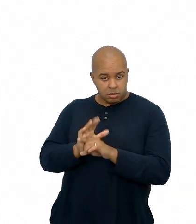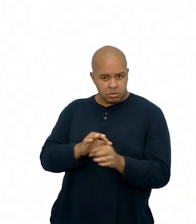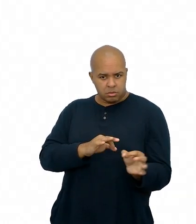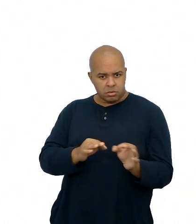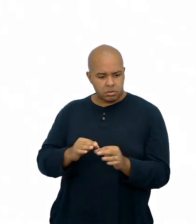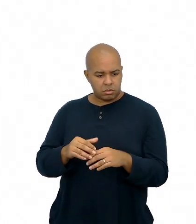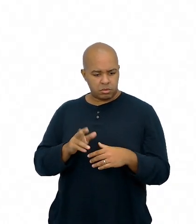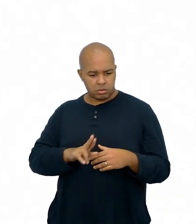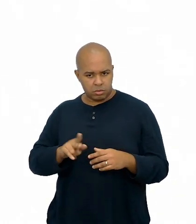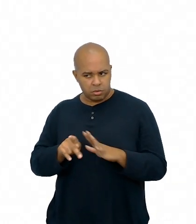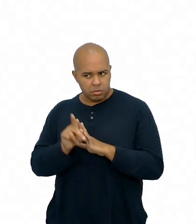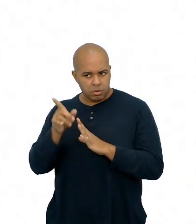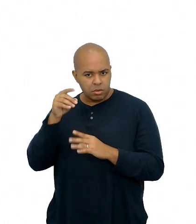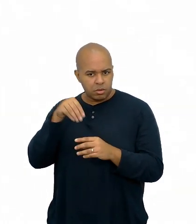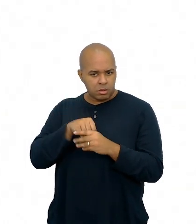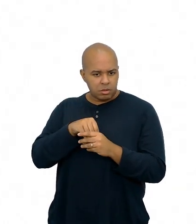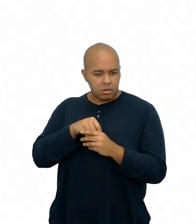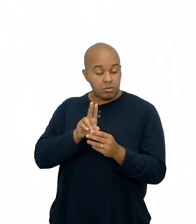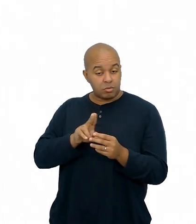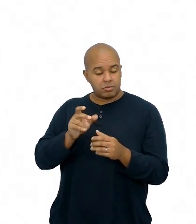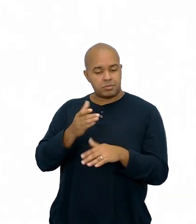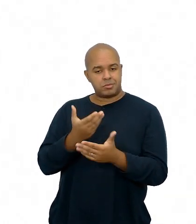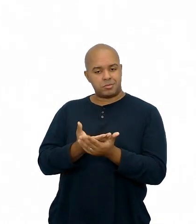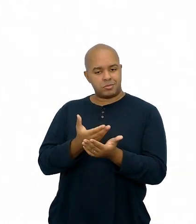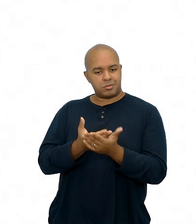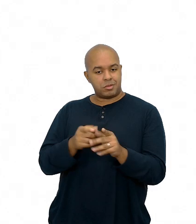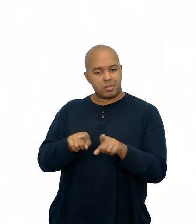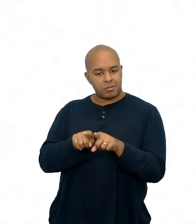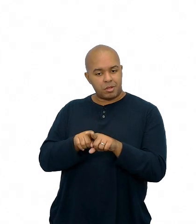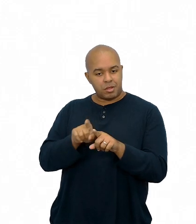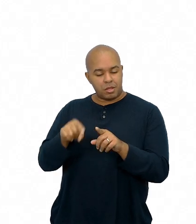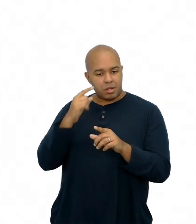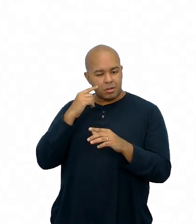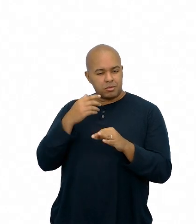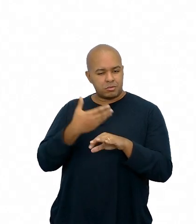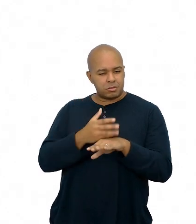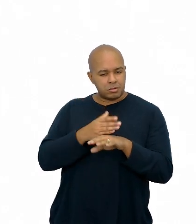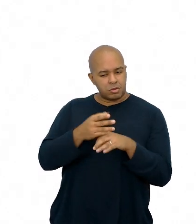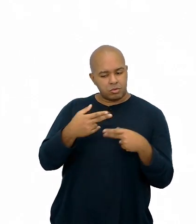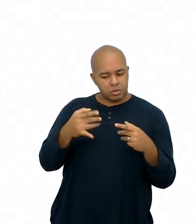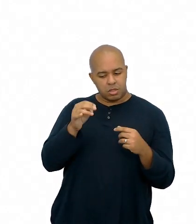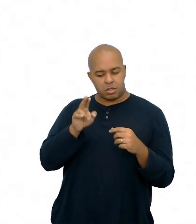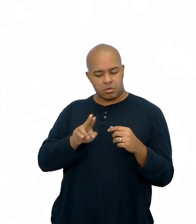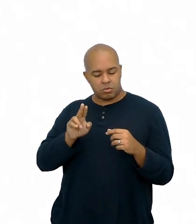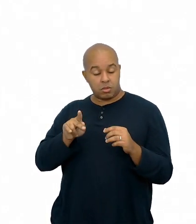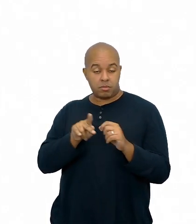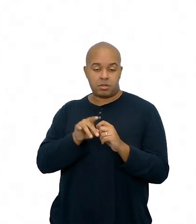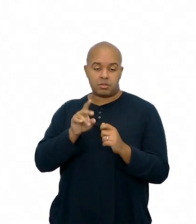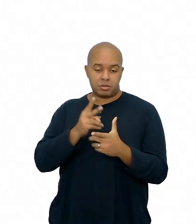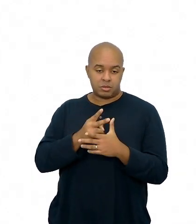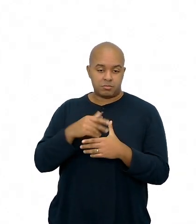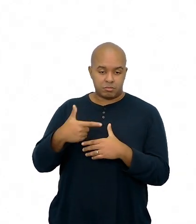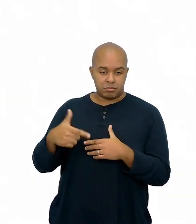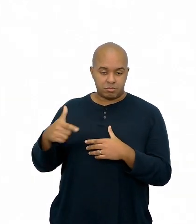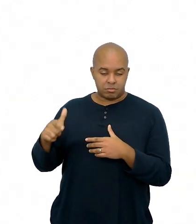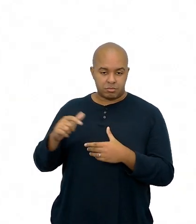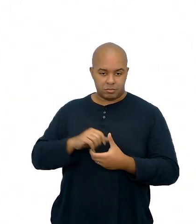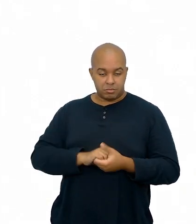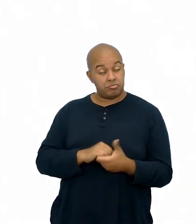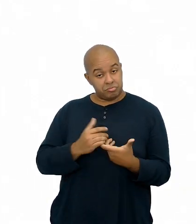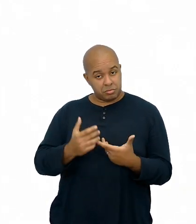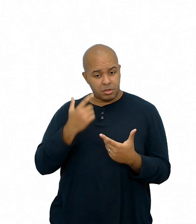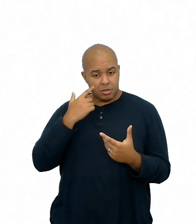procedimentos utilizados aí pelos estudantes e, assim, estimular que eles utilizem cada vez mais.